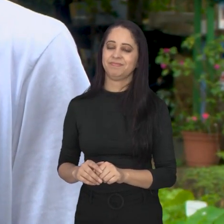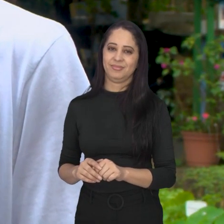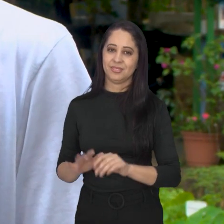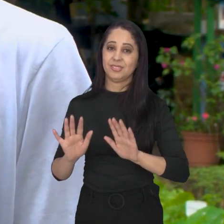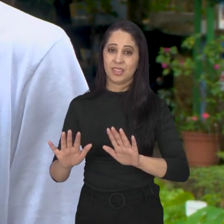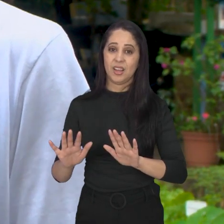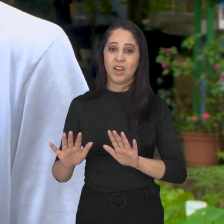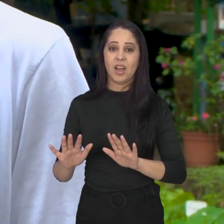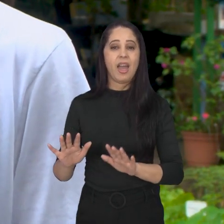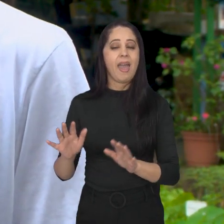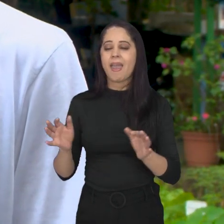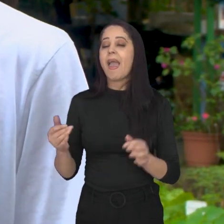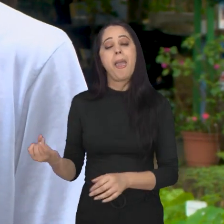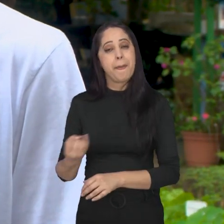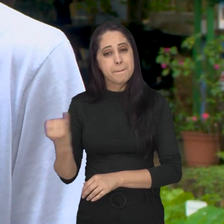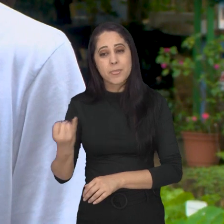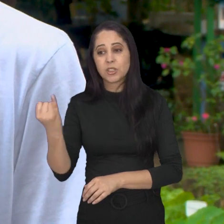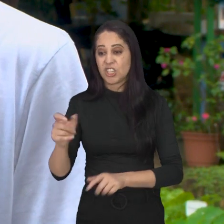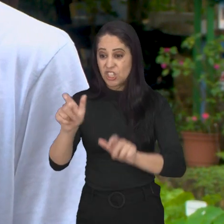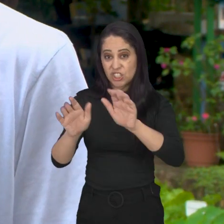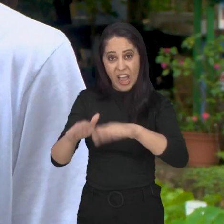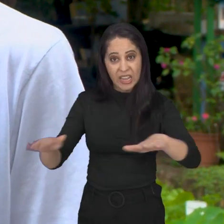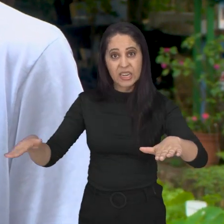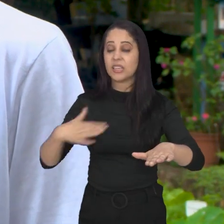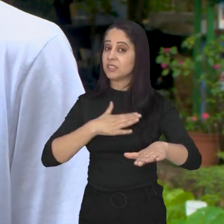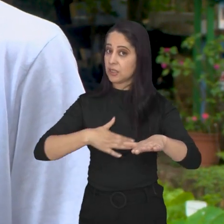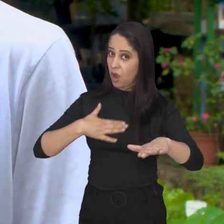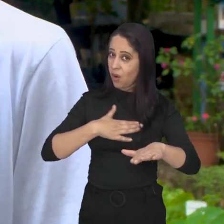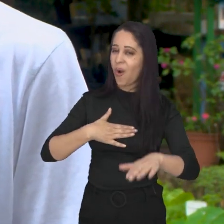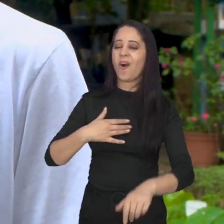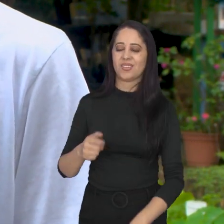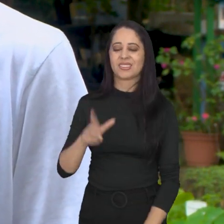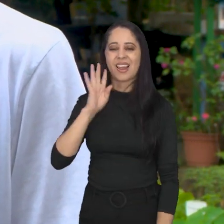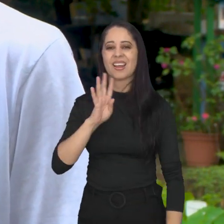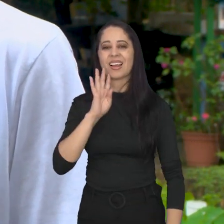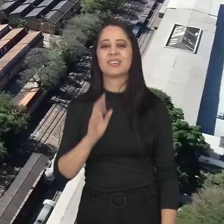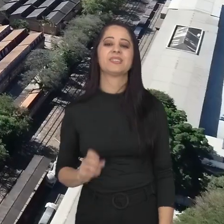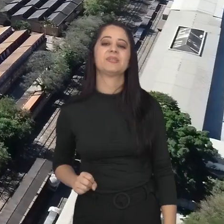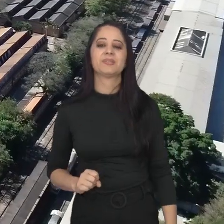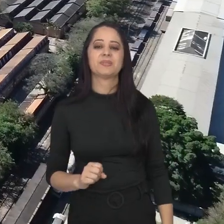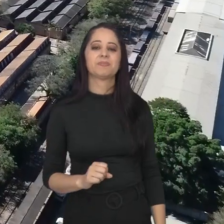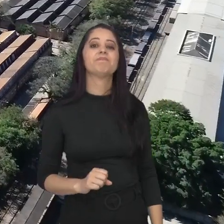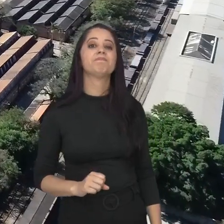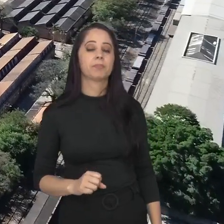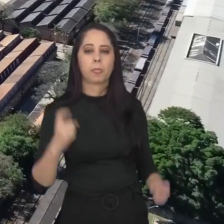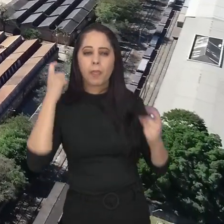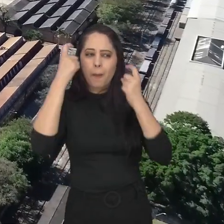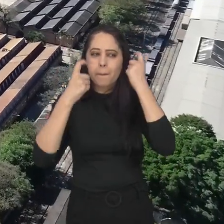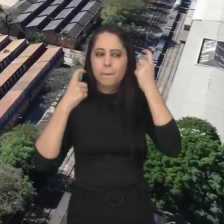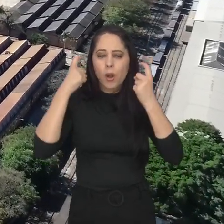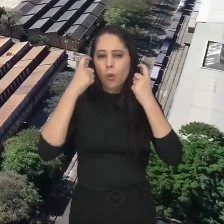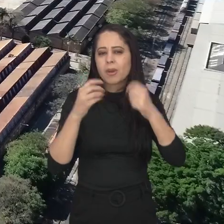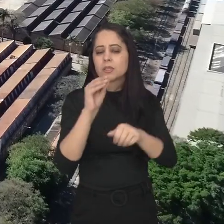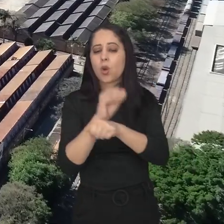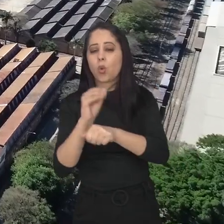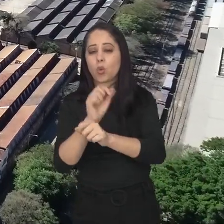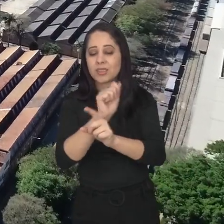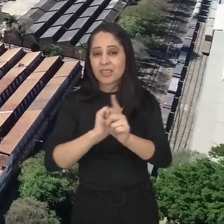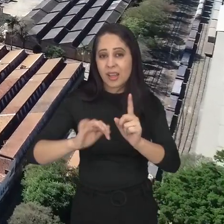escola. Então, no quintal da escola, a gente faz as hortas, explica quais são as diferenças de hortaliça, de ornamental,